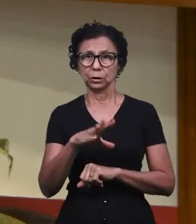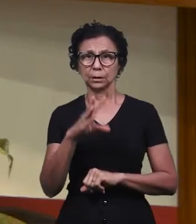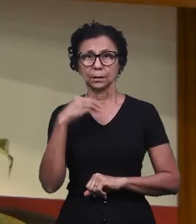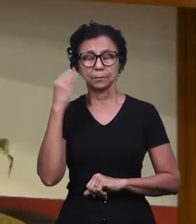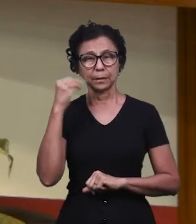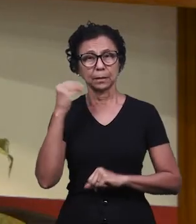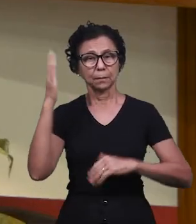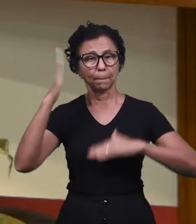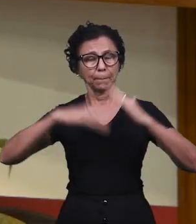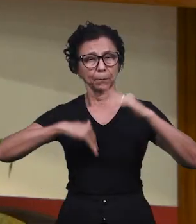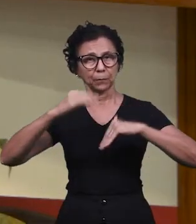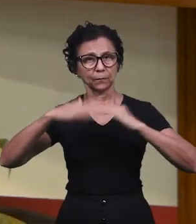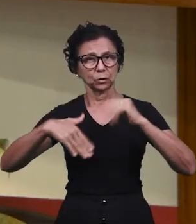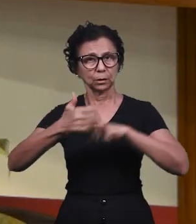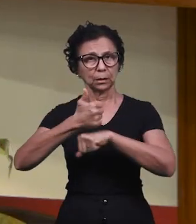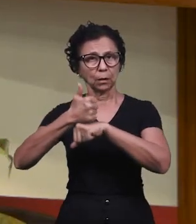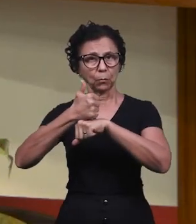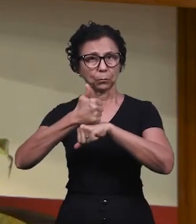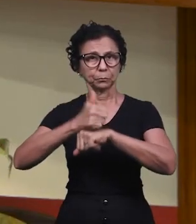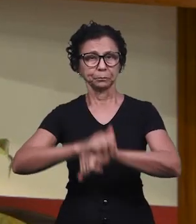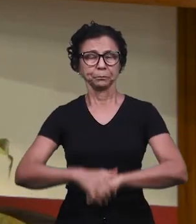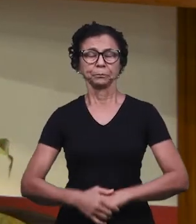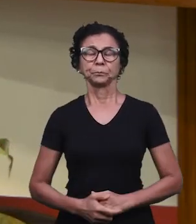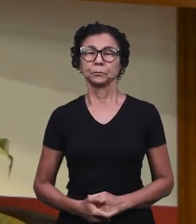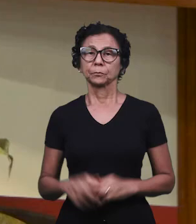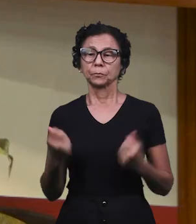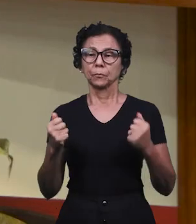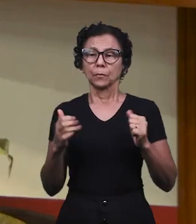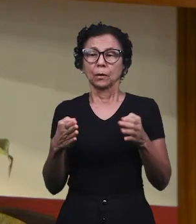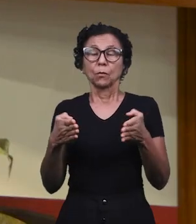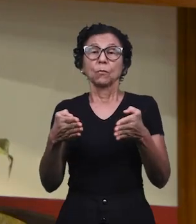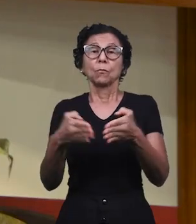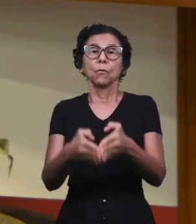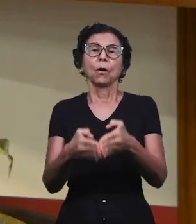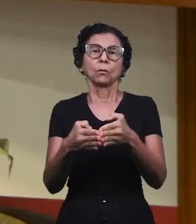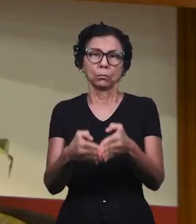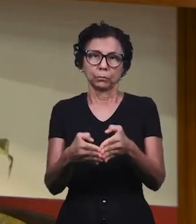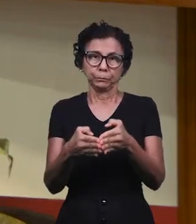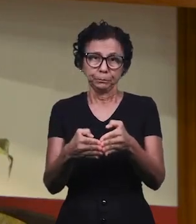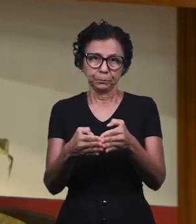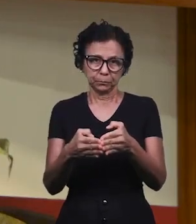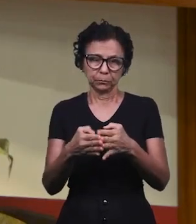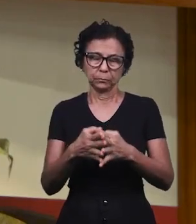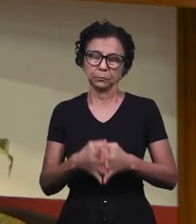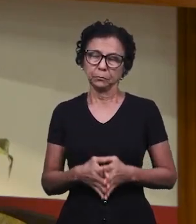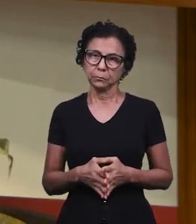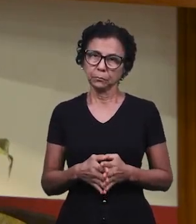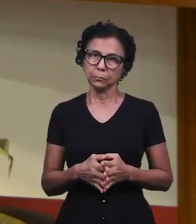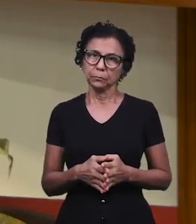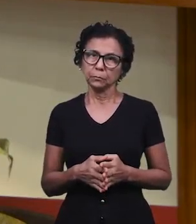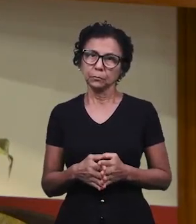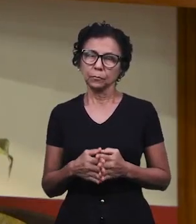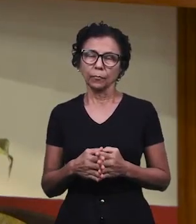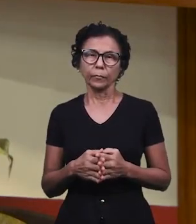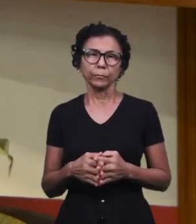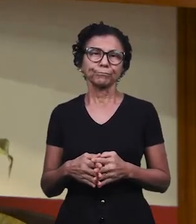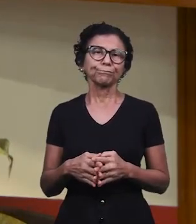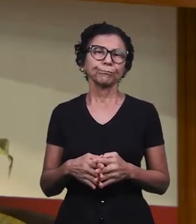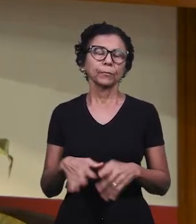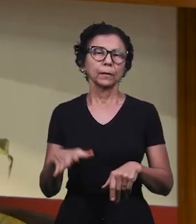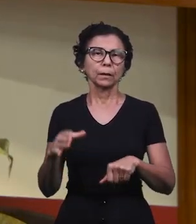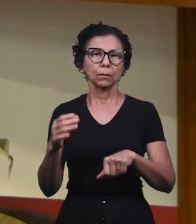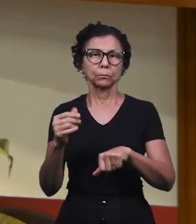É essencial que nós tenhamos um foco do que a gente quer e que nós venhamos a buscar o melhor cursinho